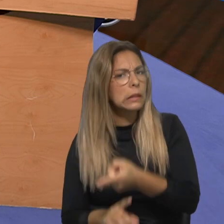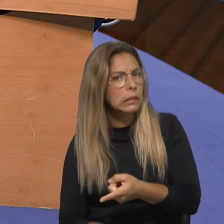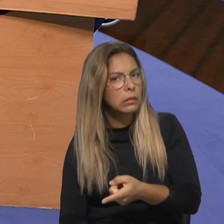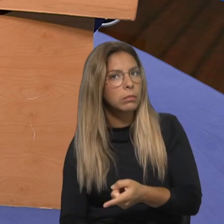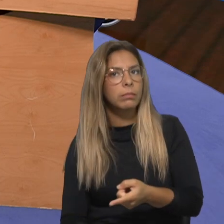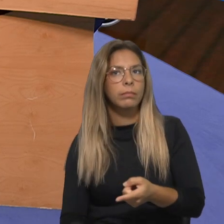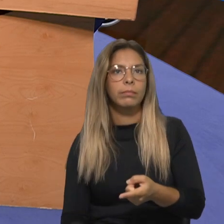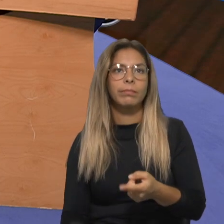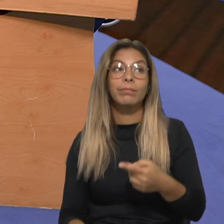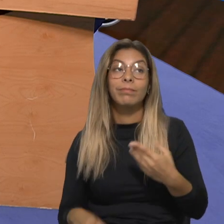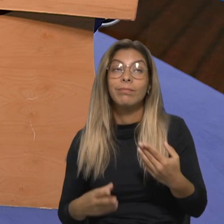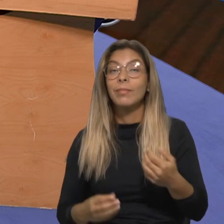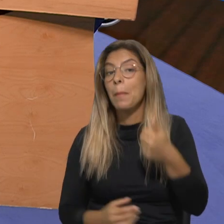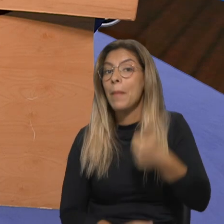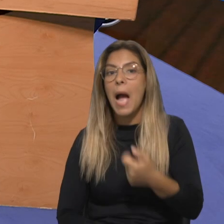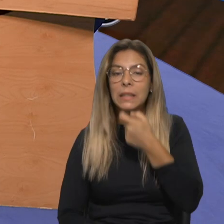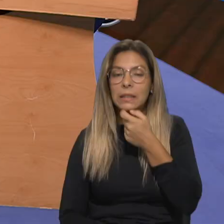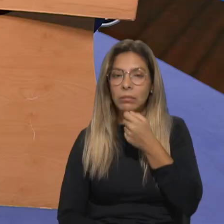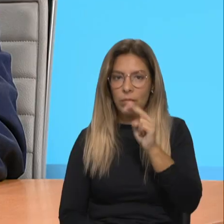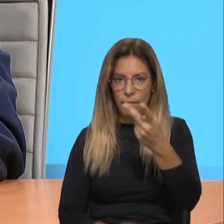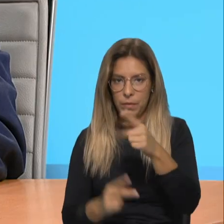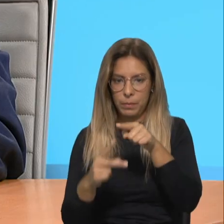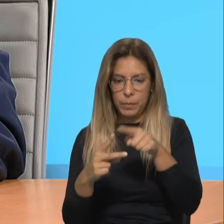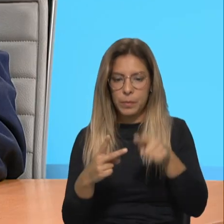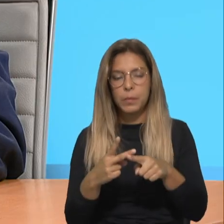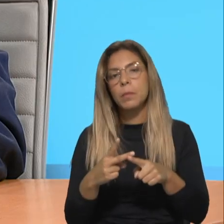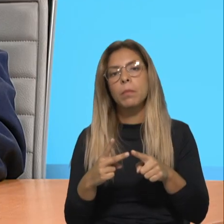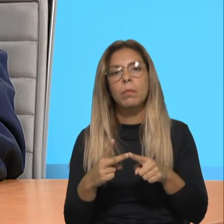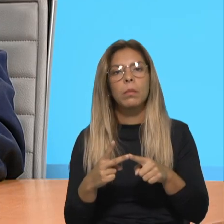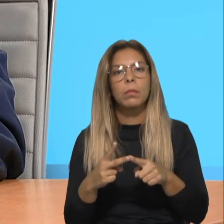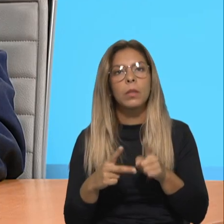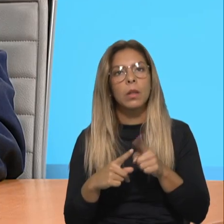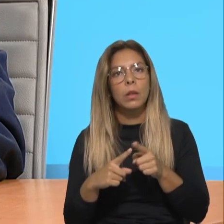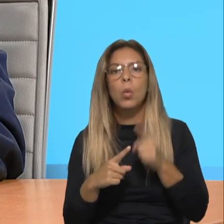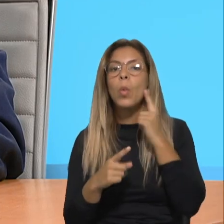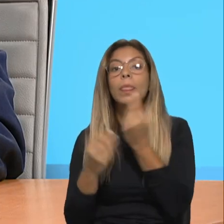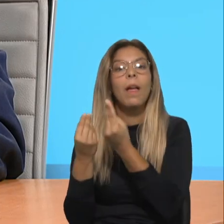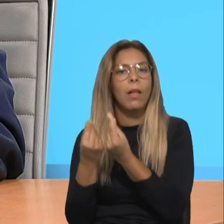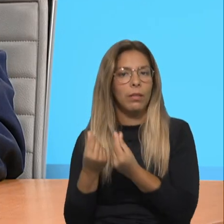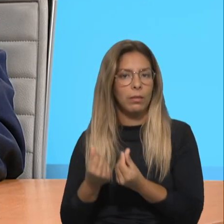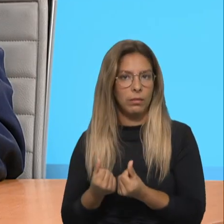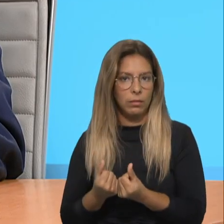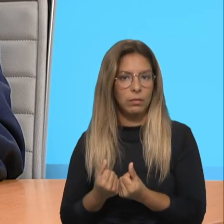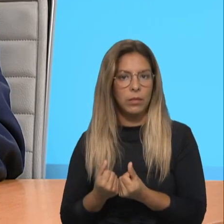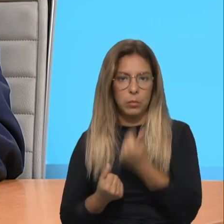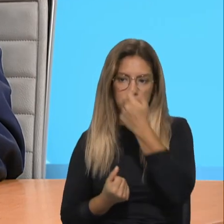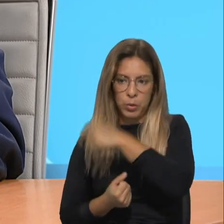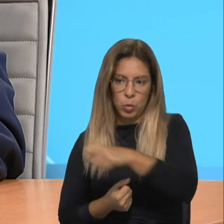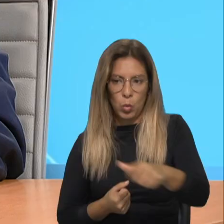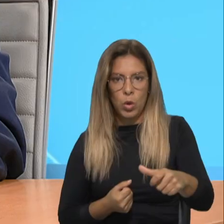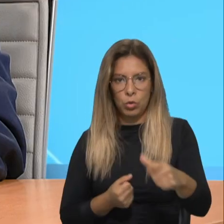está, essencialmente, a dois níveis. Na qualidade dos atores da